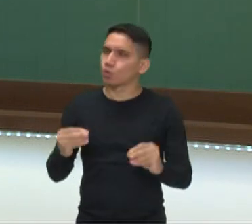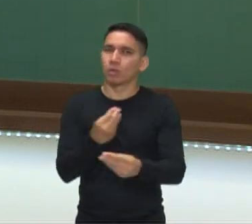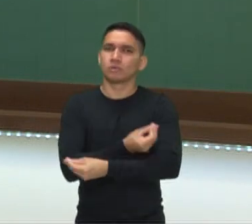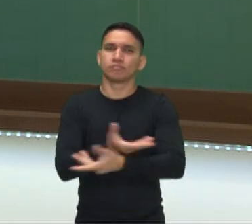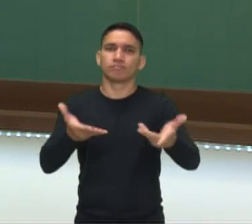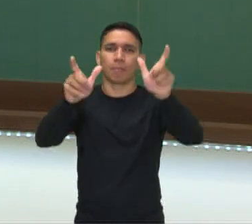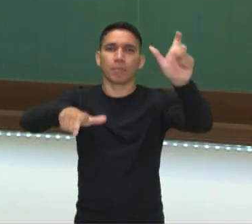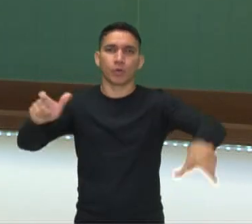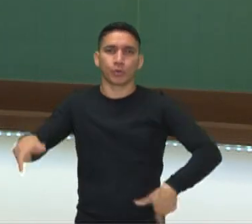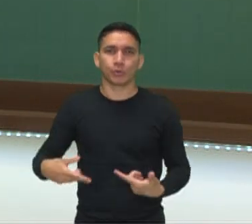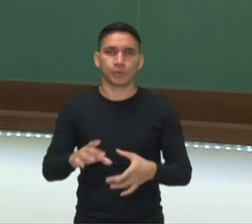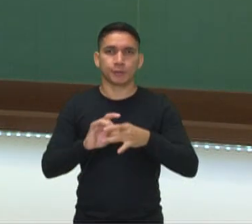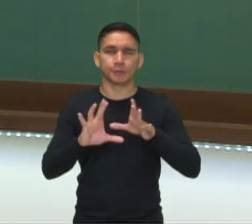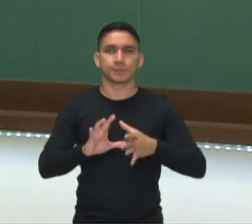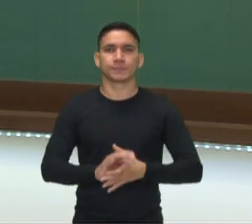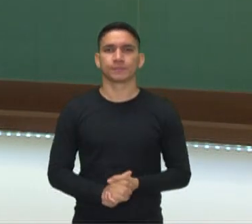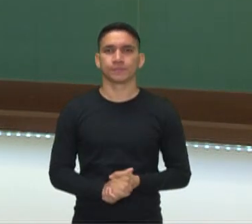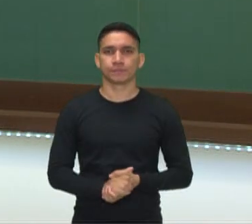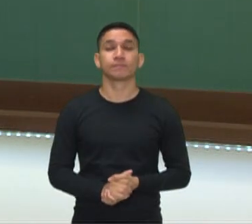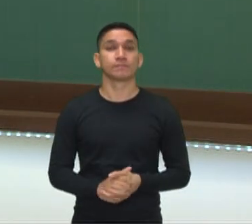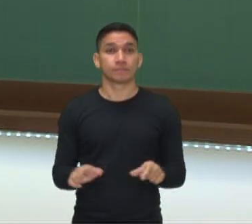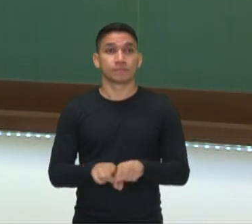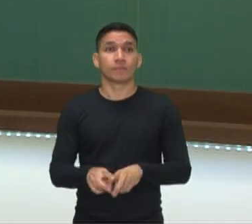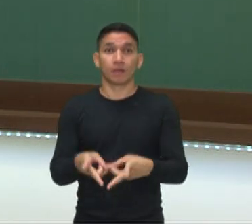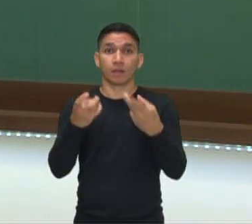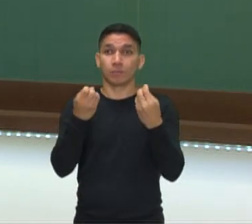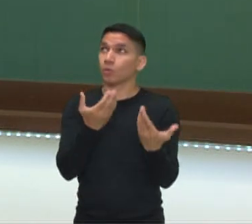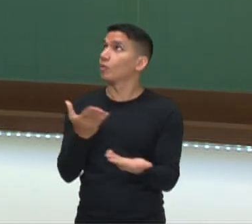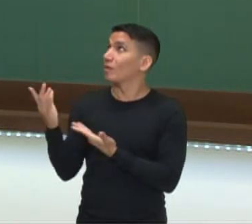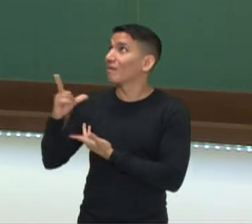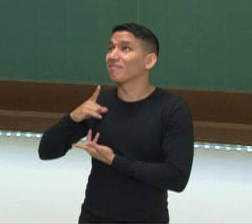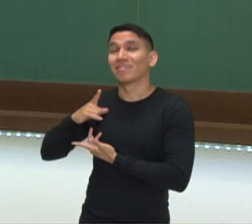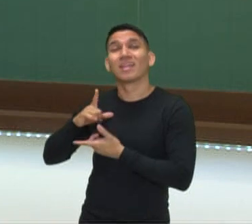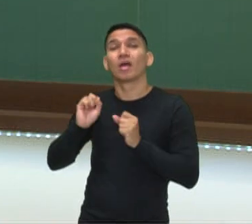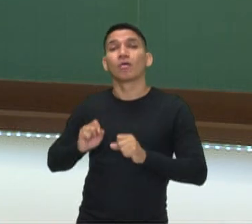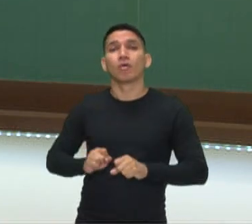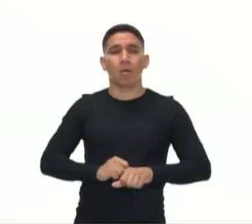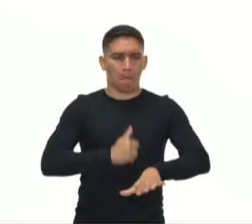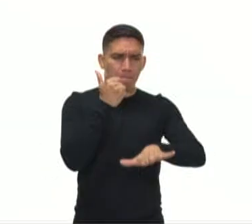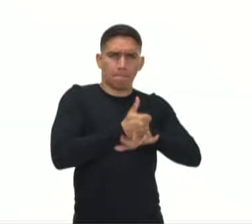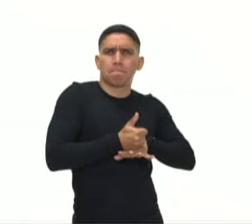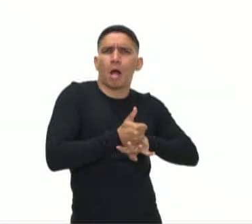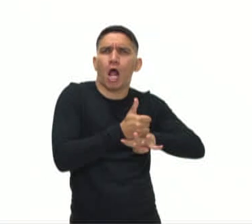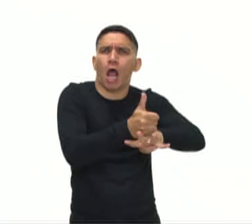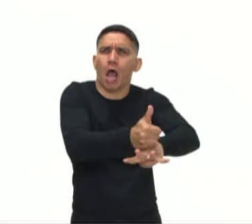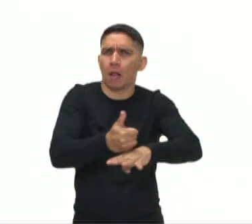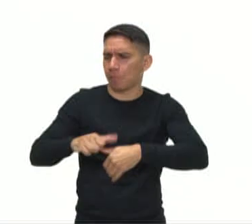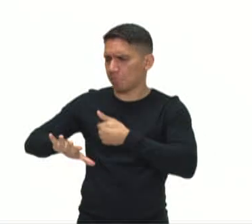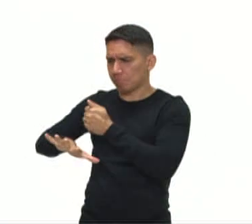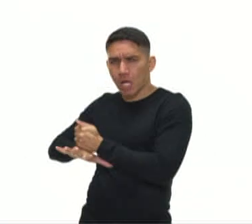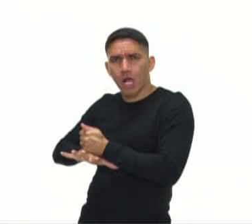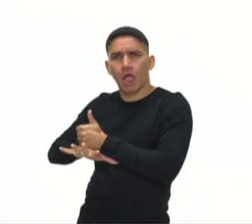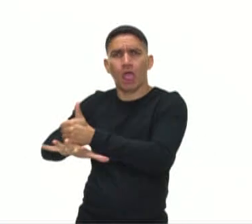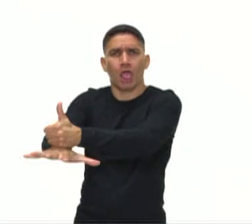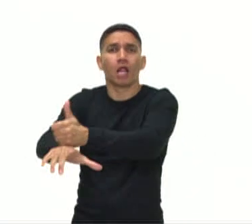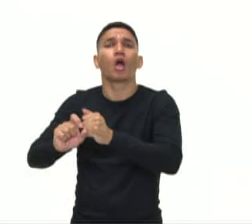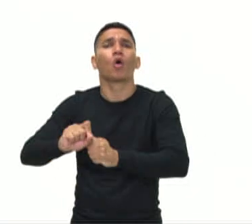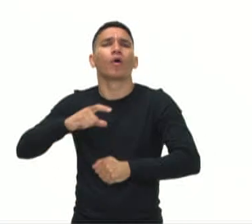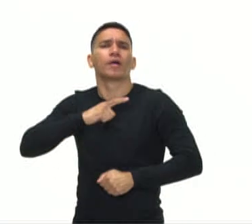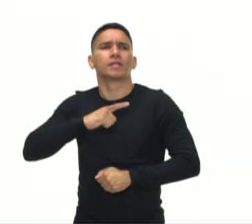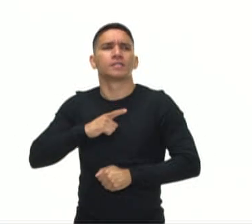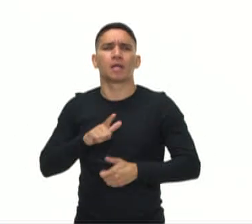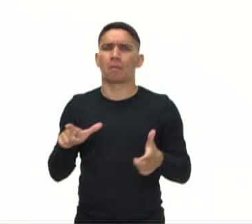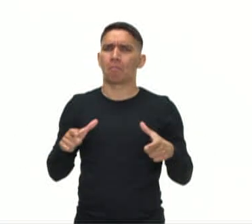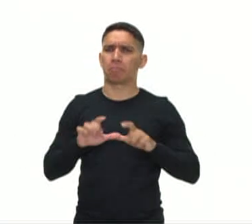para que tivesse ter essa liberdade. E nós vemos também a questão das corridas máximas, Nós temos essa questão